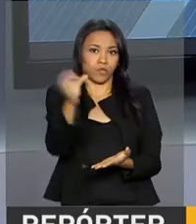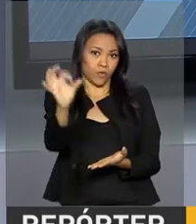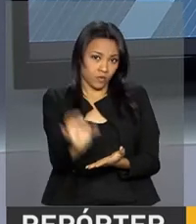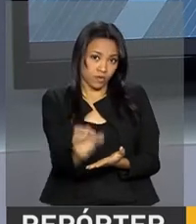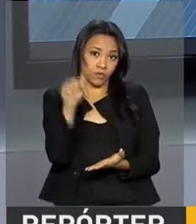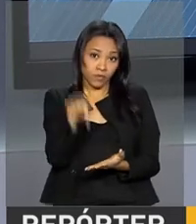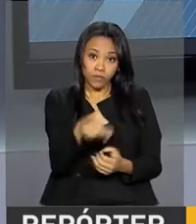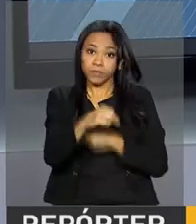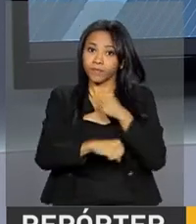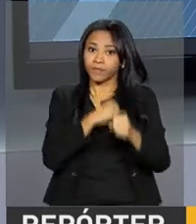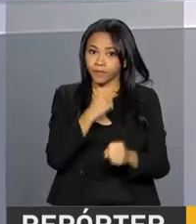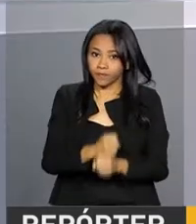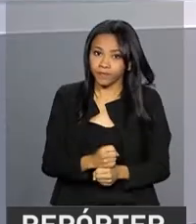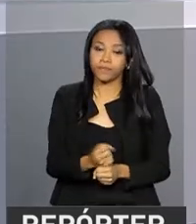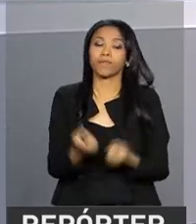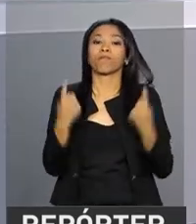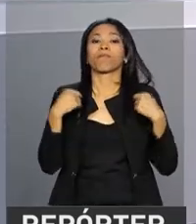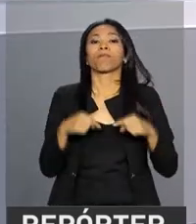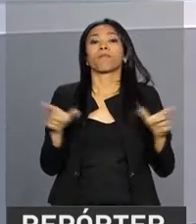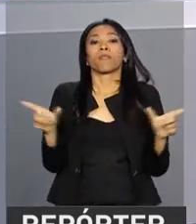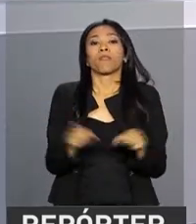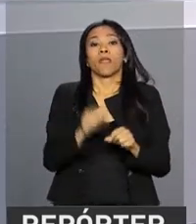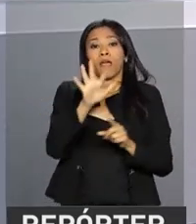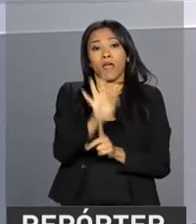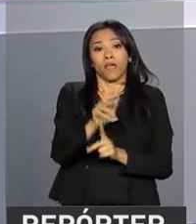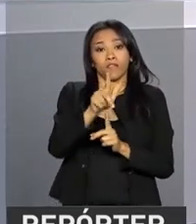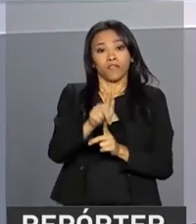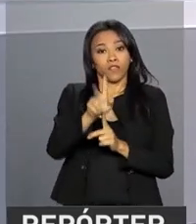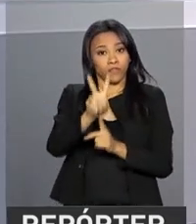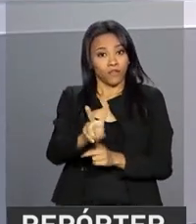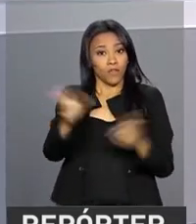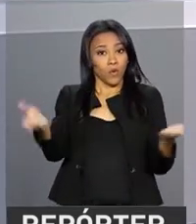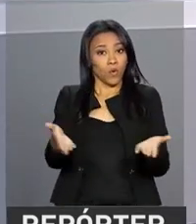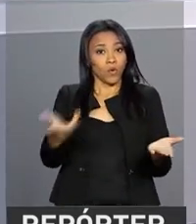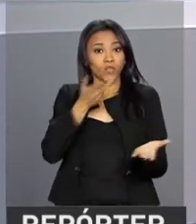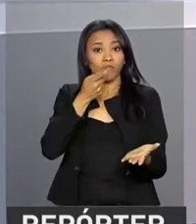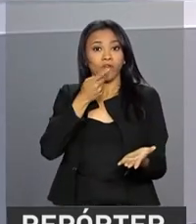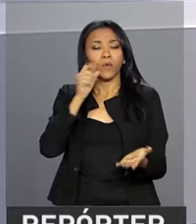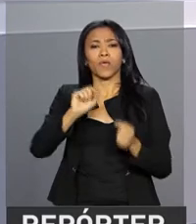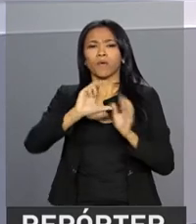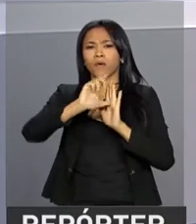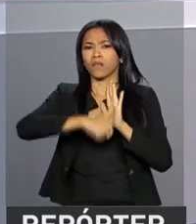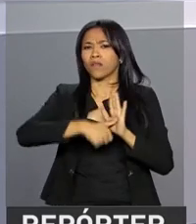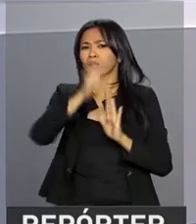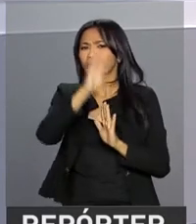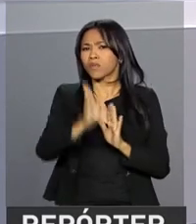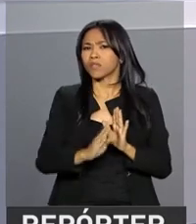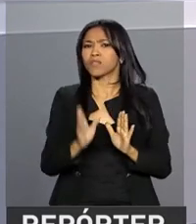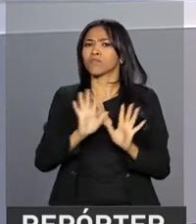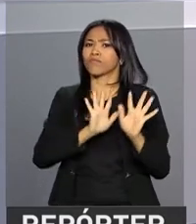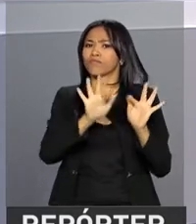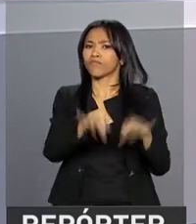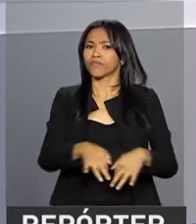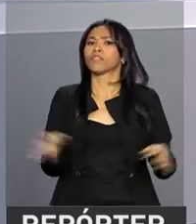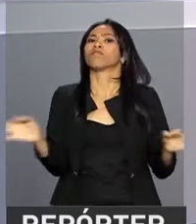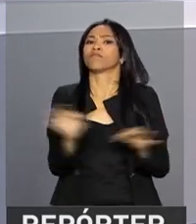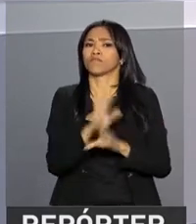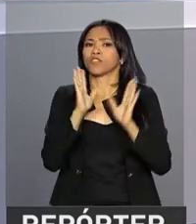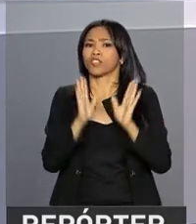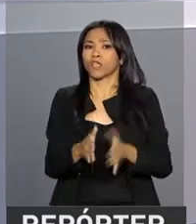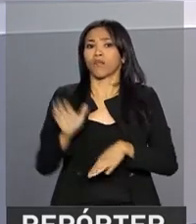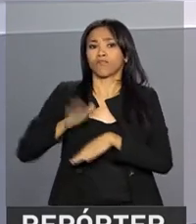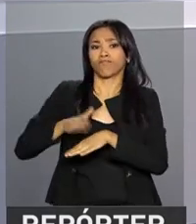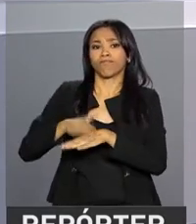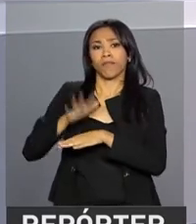cento neste ano ea fundação getúlio vargas afirmou hoje que a receção do brasil chegou ao fim segundo a fgv